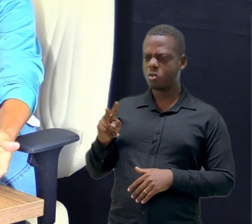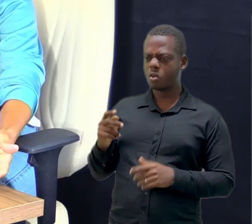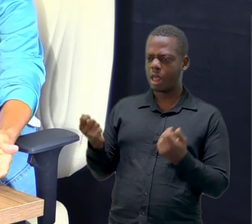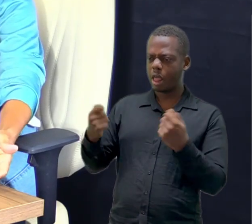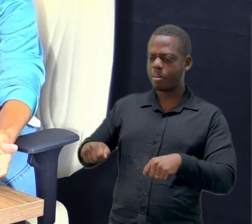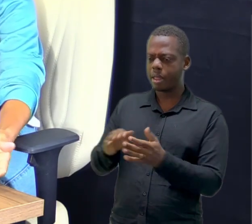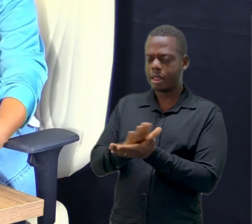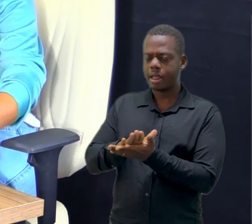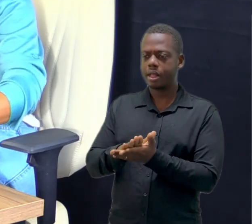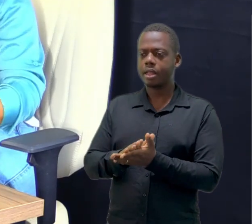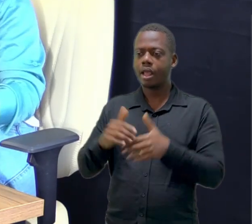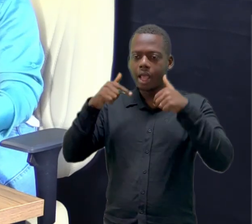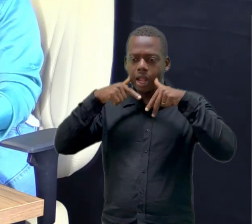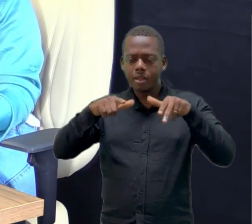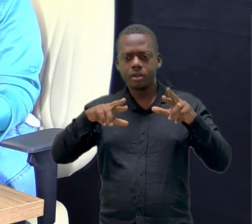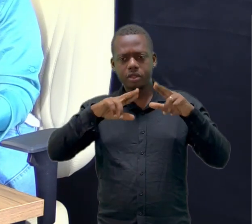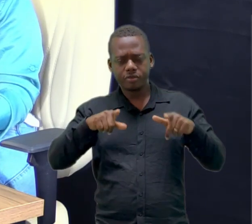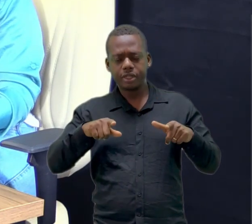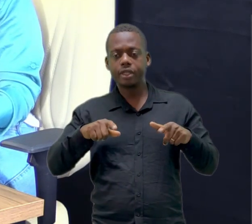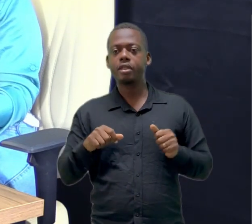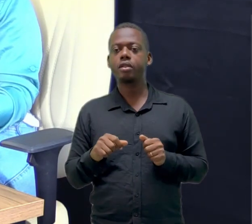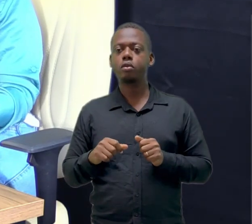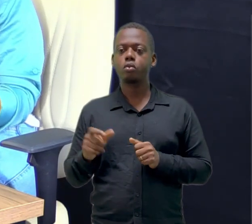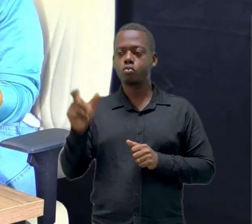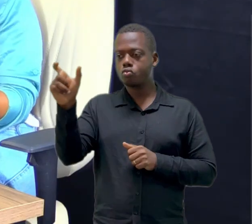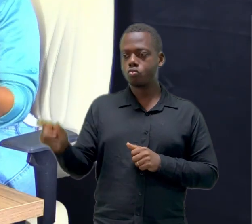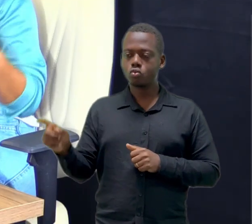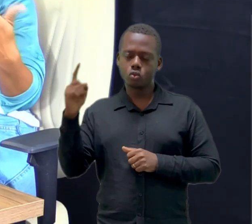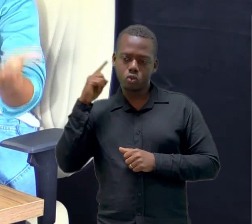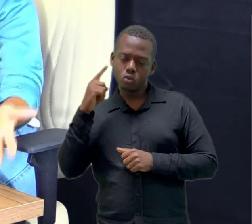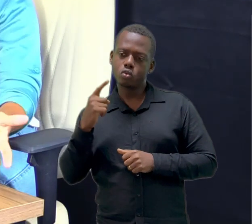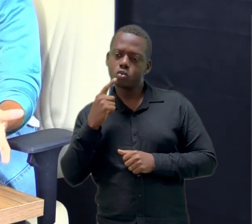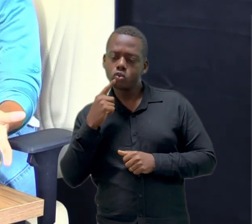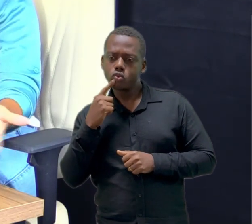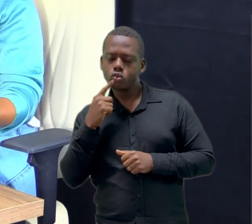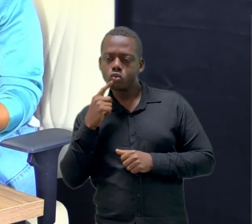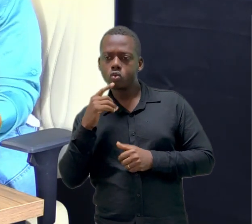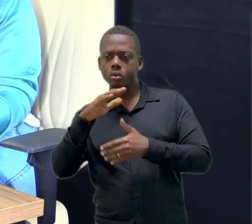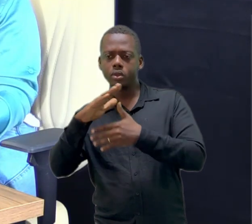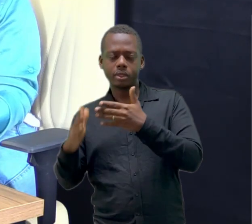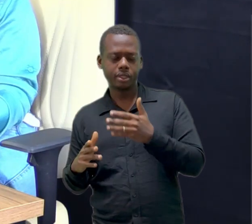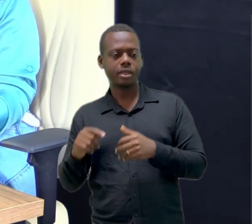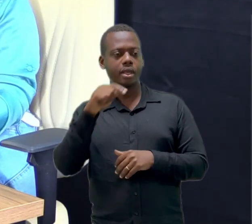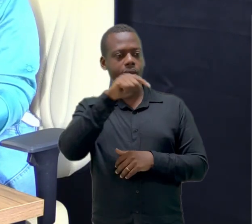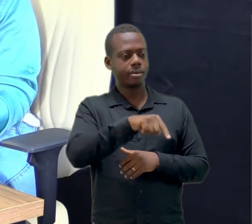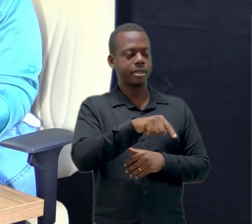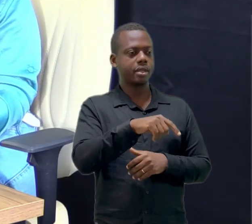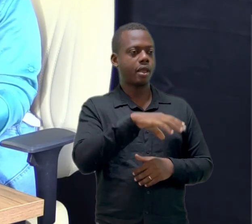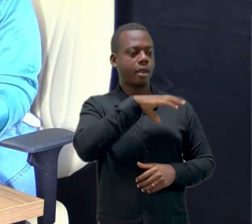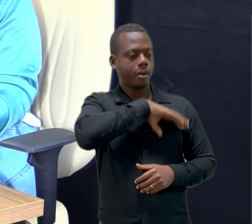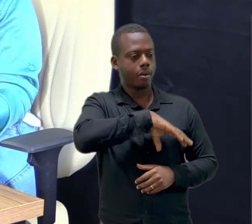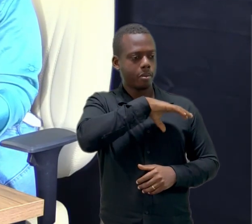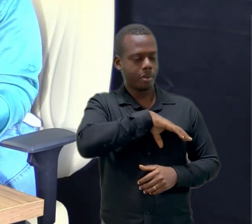diferente da sua. O que difere o surdo que tem a língua sinalizada para alguém que tem a língua oral, que no caso